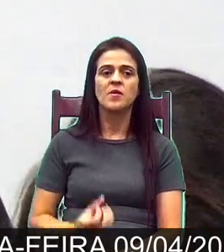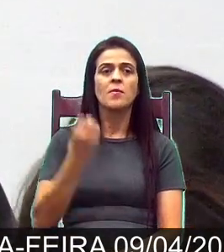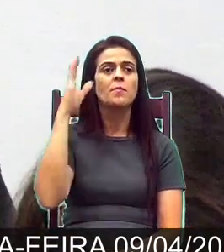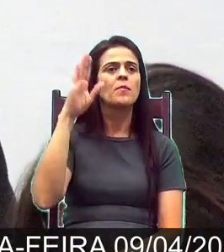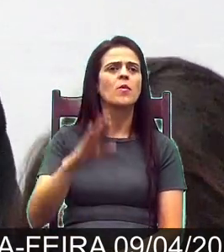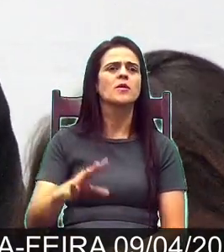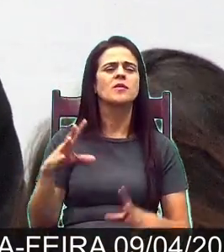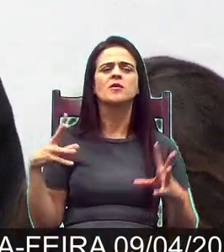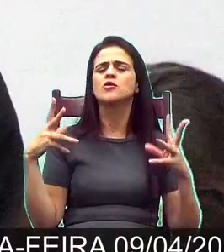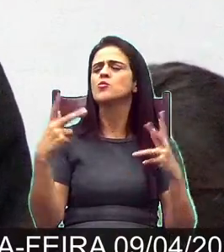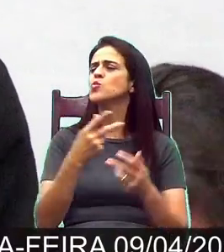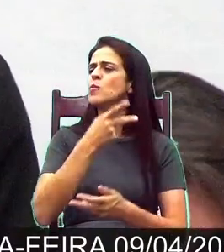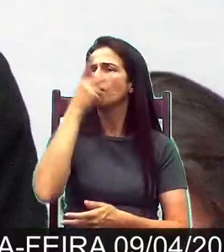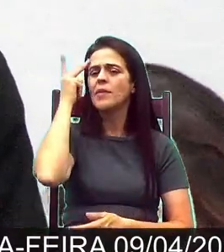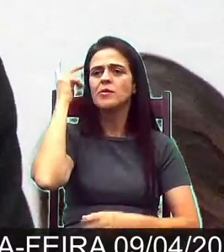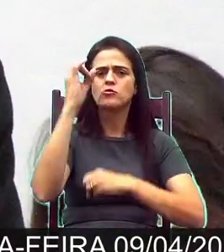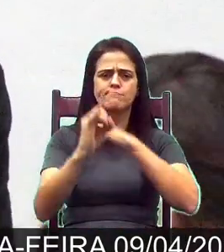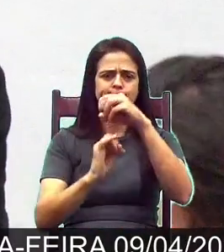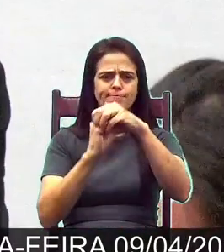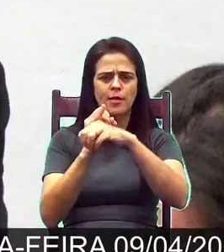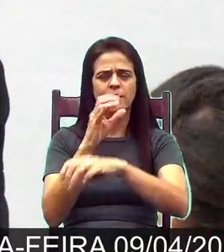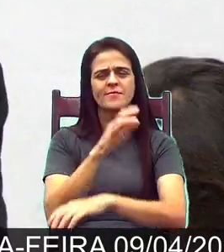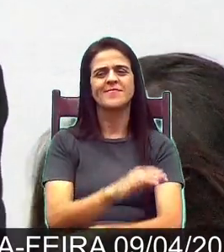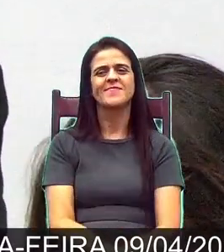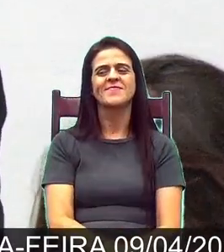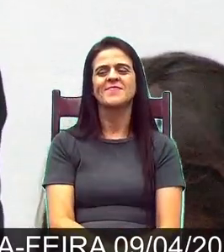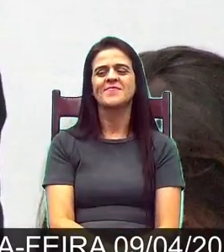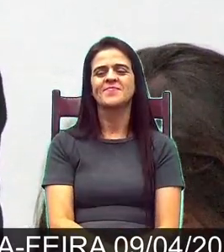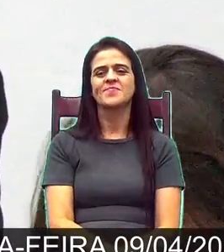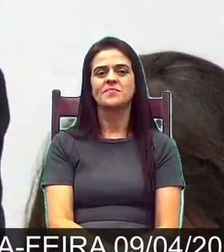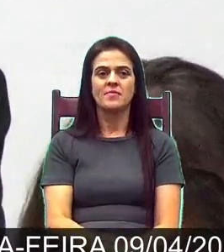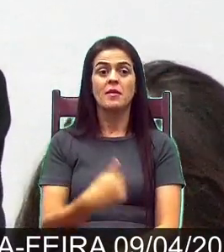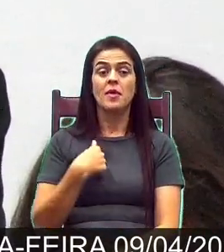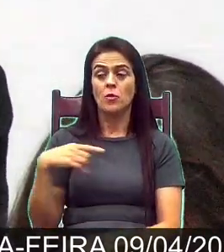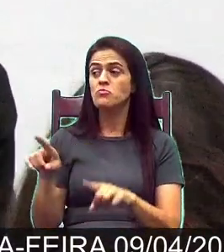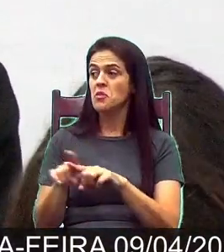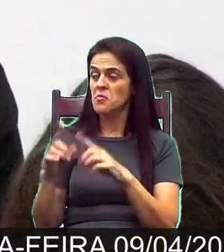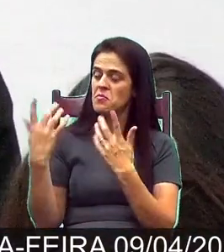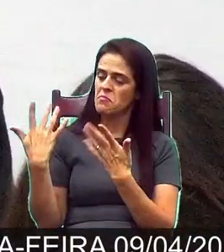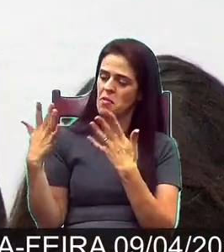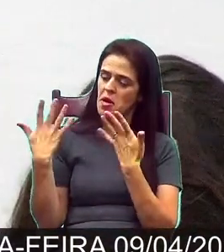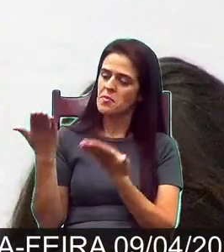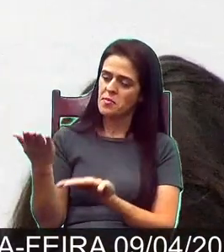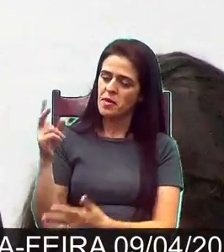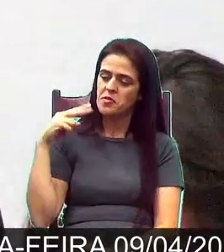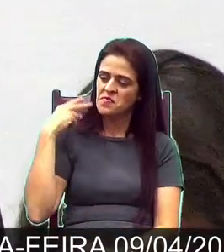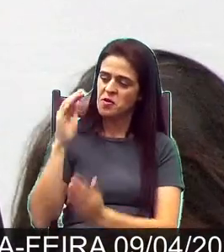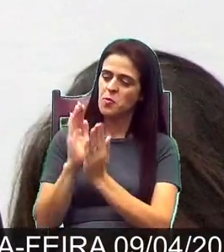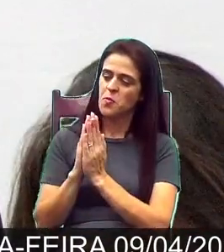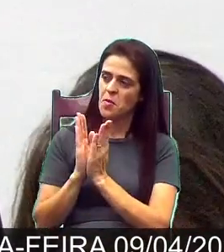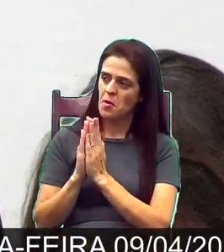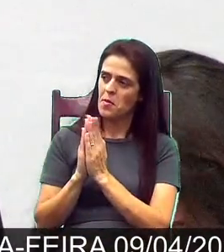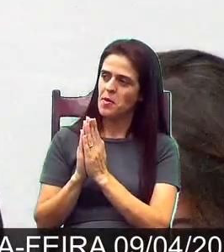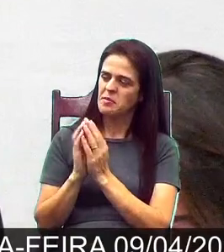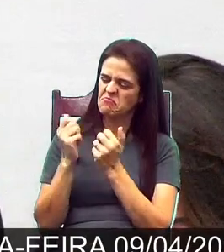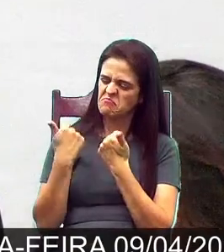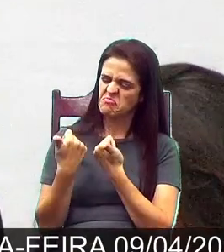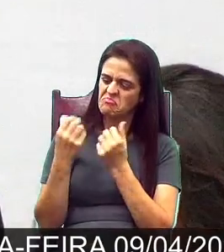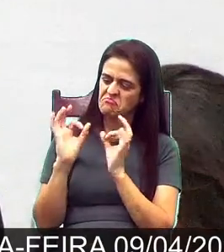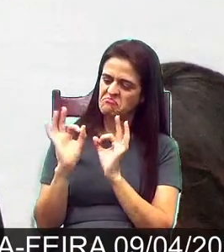tarde a todos os internautas. Quero também parabenizar o Luiz Pamonheiro.